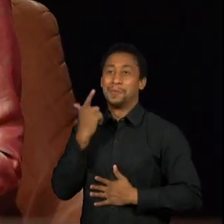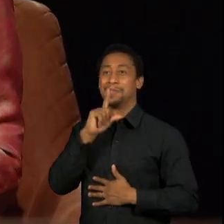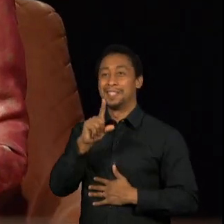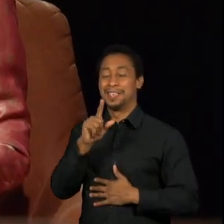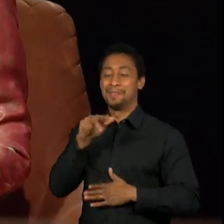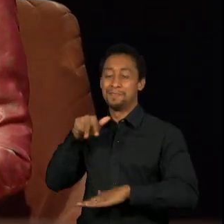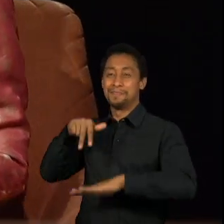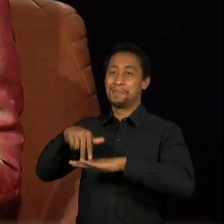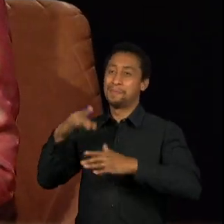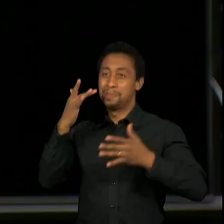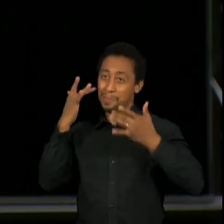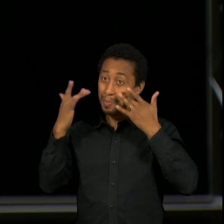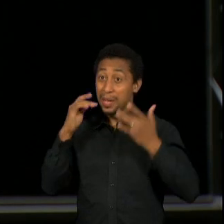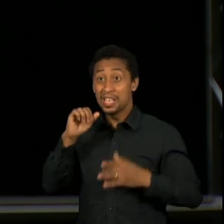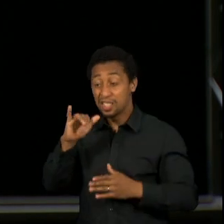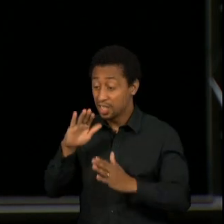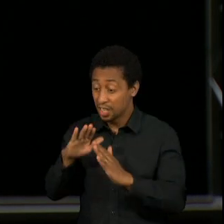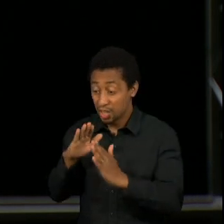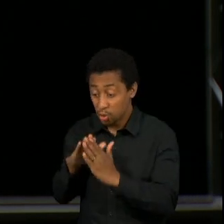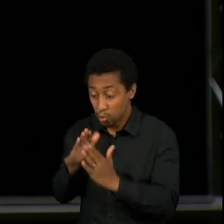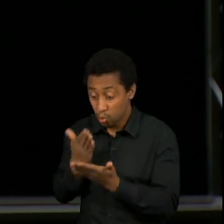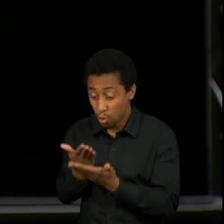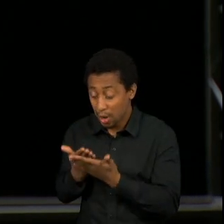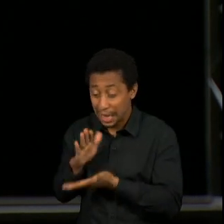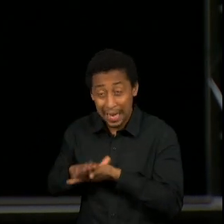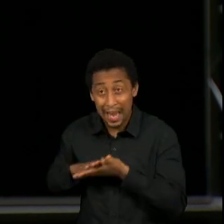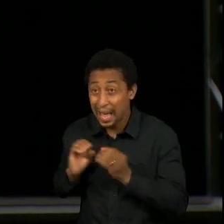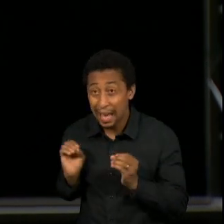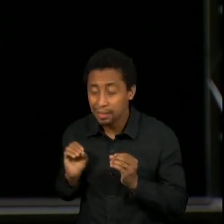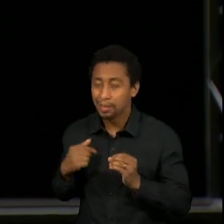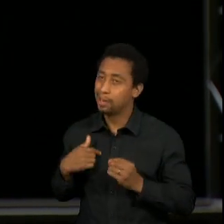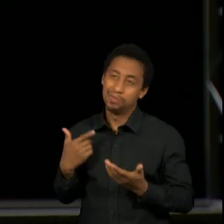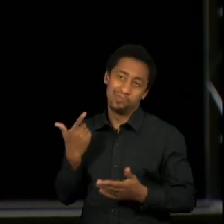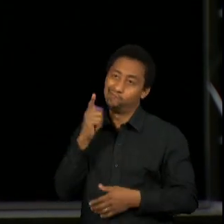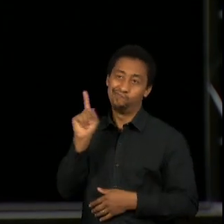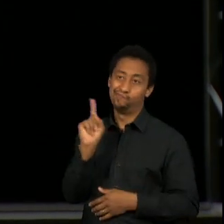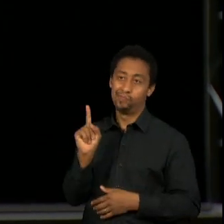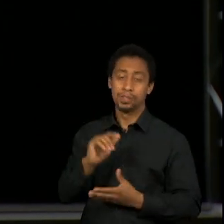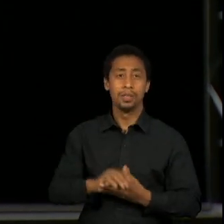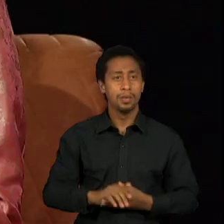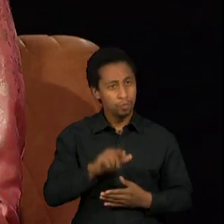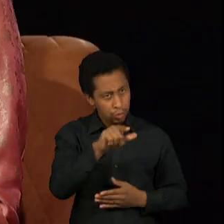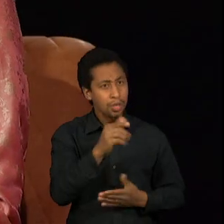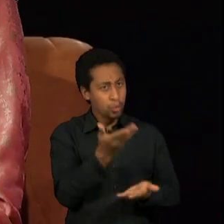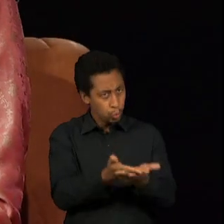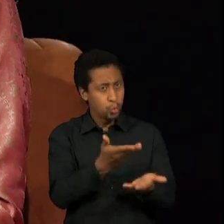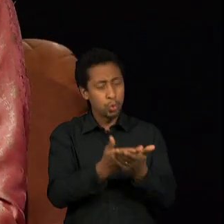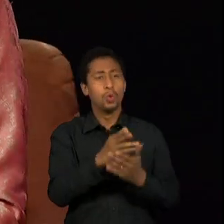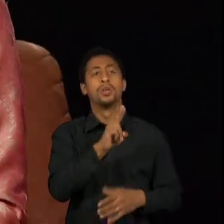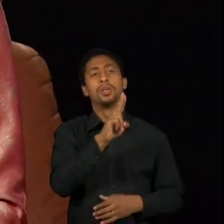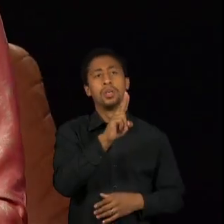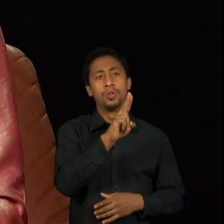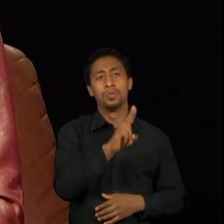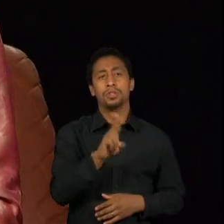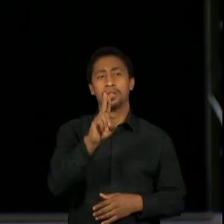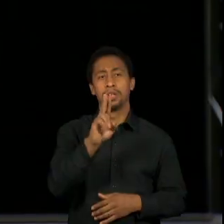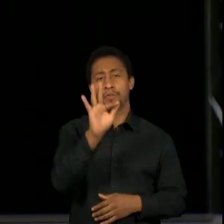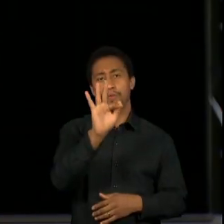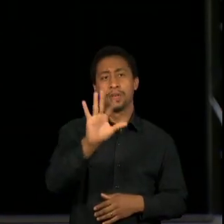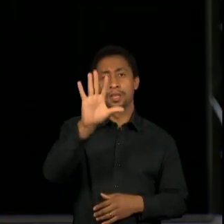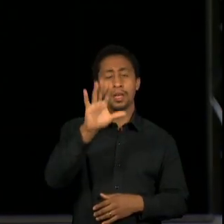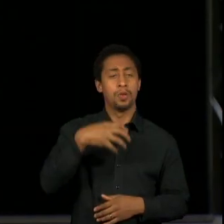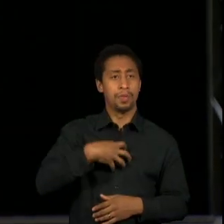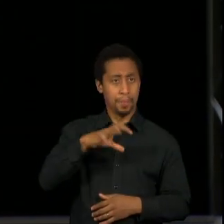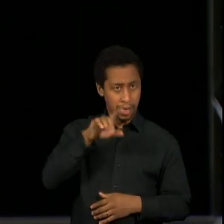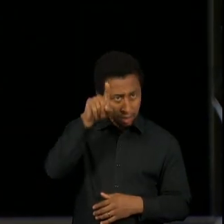estava perdida. Agora, quando você vai para a Escola de Arte Dramática da Universidade Federal da Bahia... Essa. Martim Gonçalves, aquela turma Isso, toda.